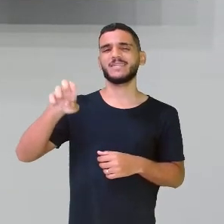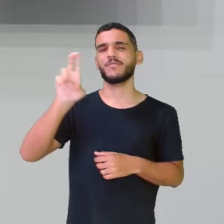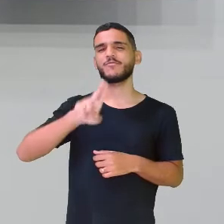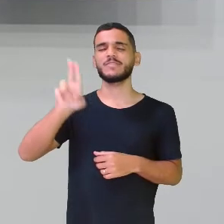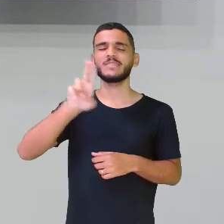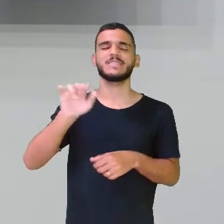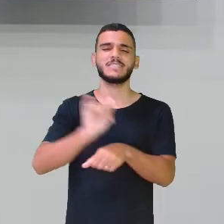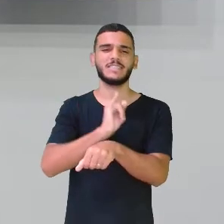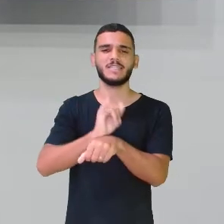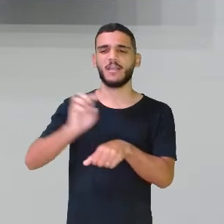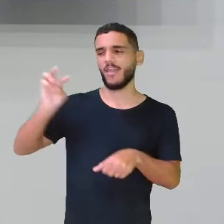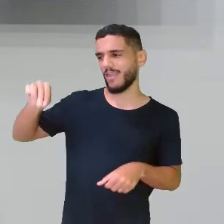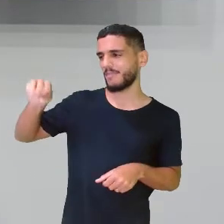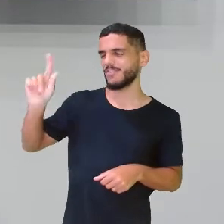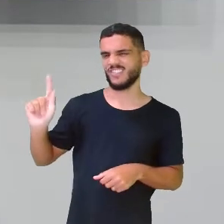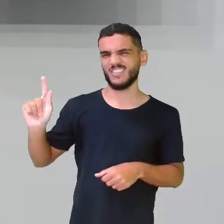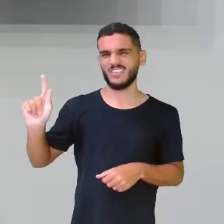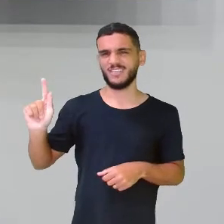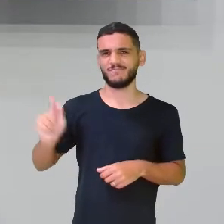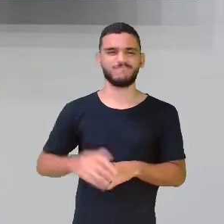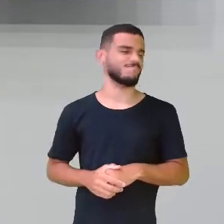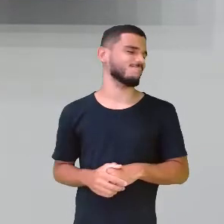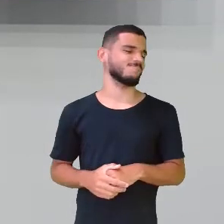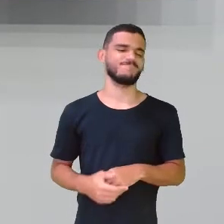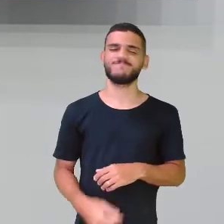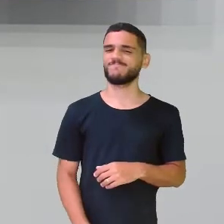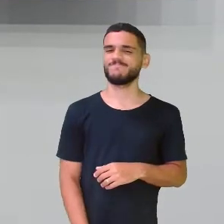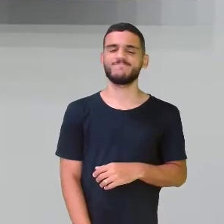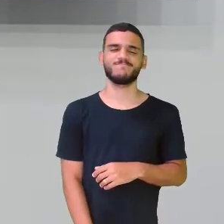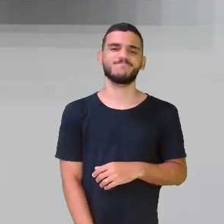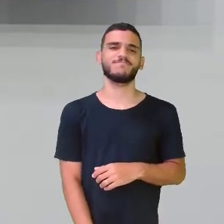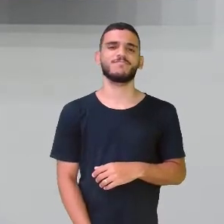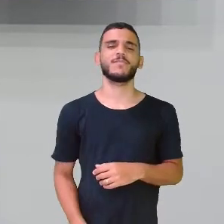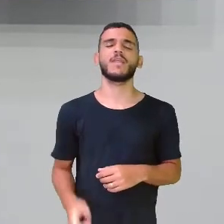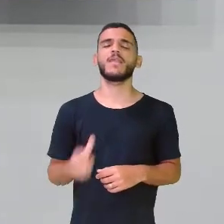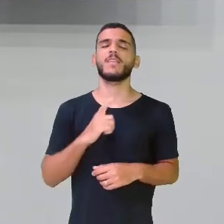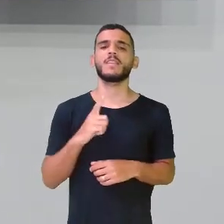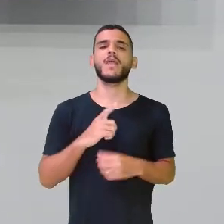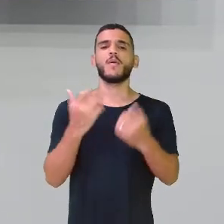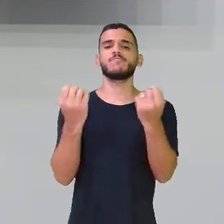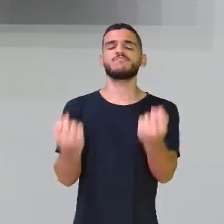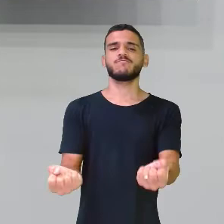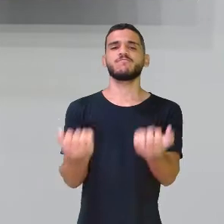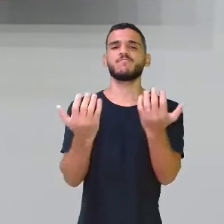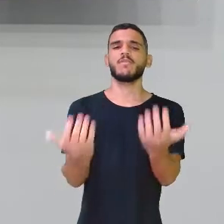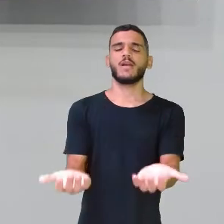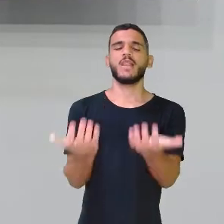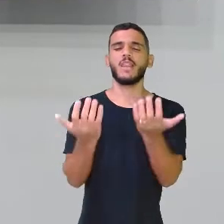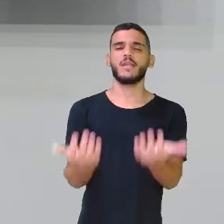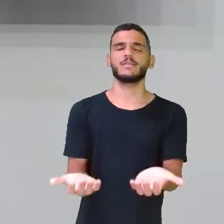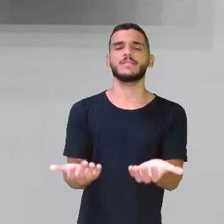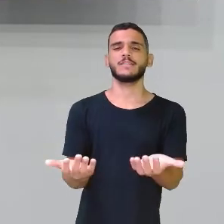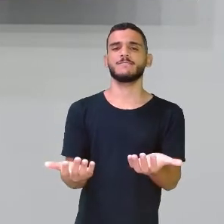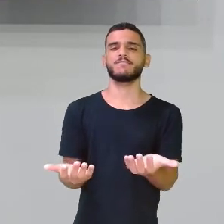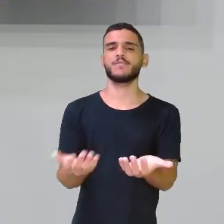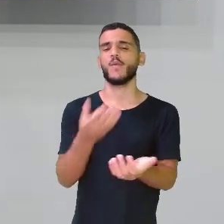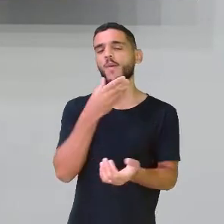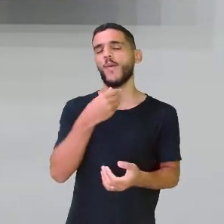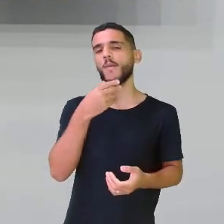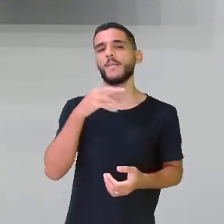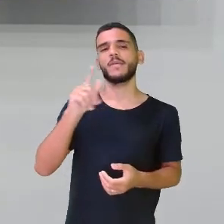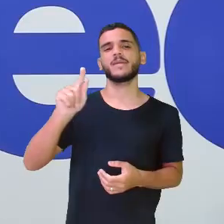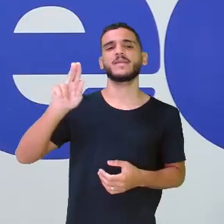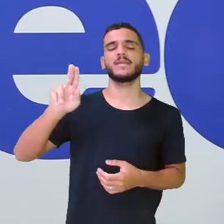Será que eu consigo? Eu tenho uma balança de precisão no mercadinho. Guilherme já respondeu, viu?